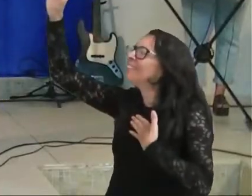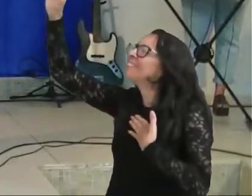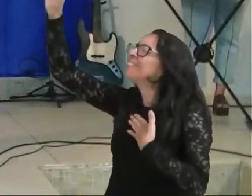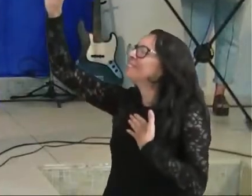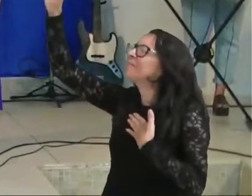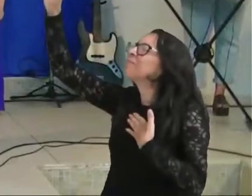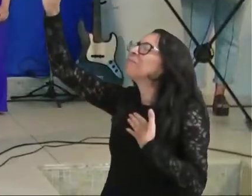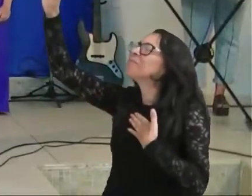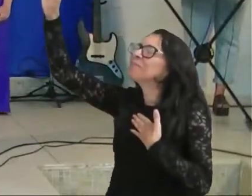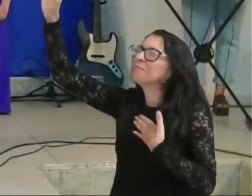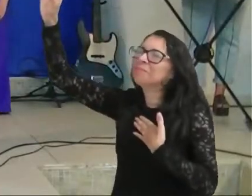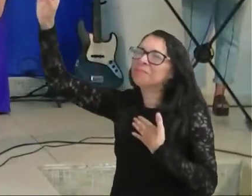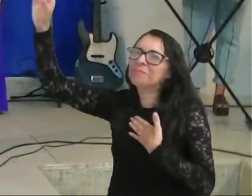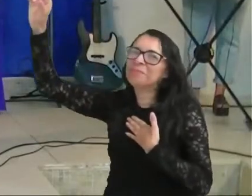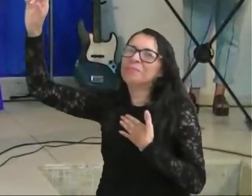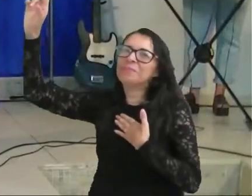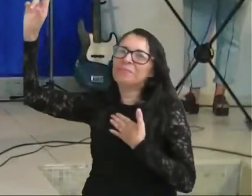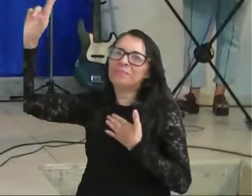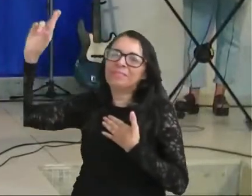agradeço,